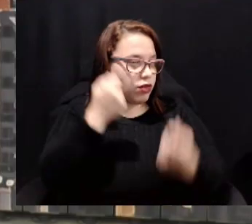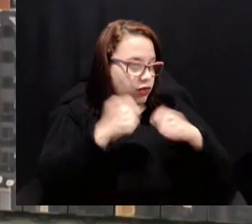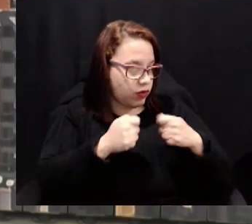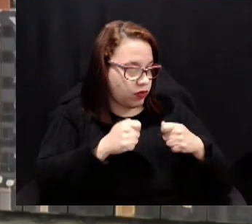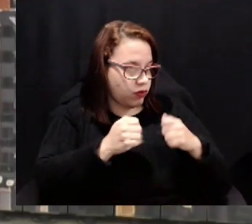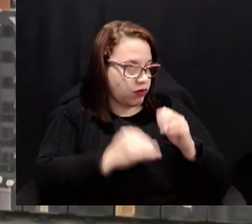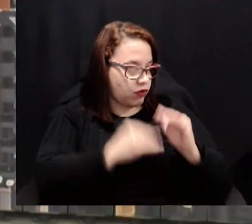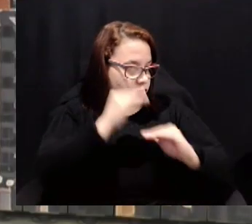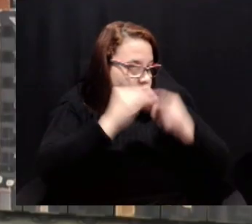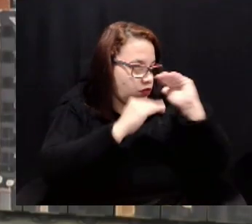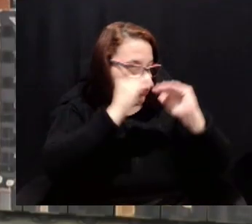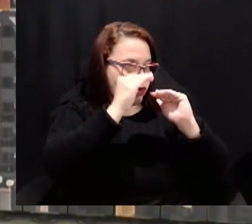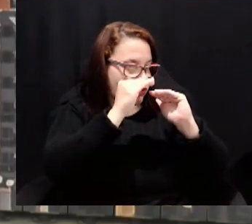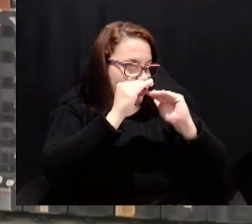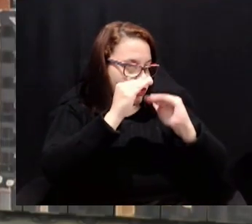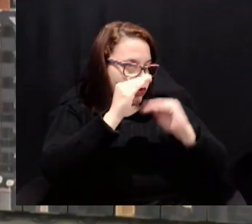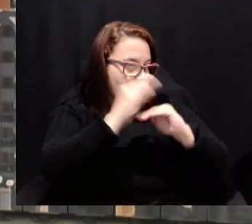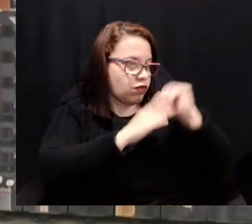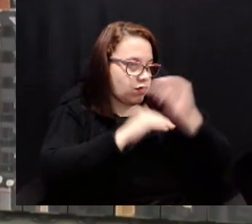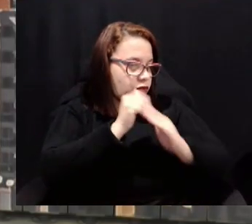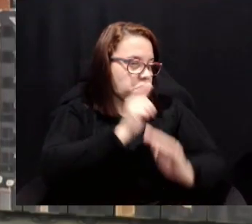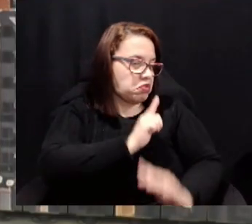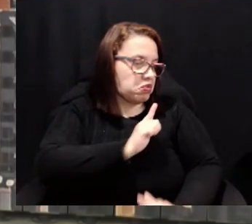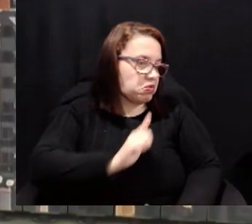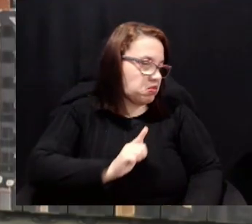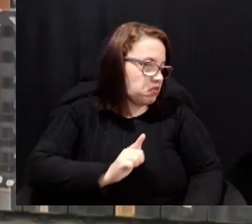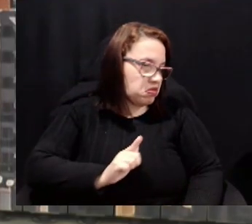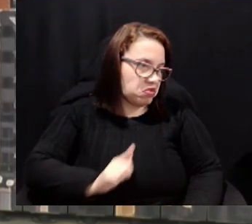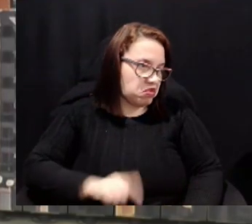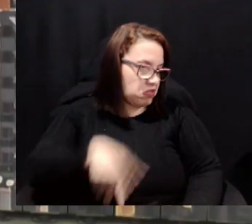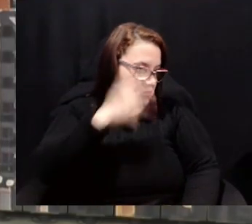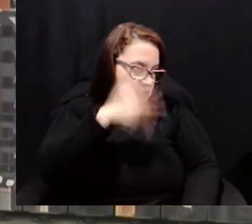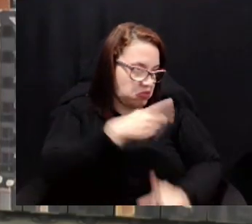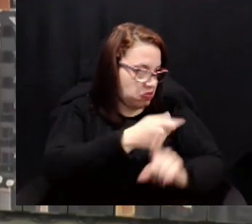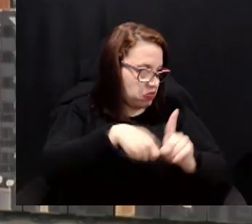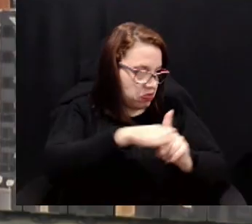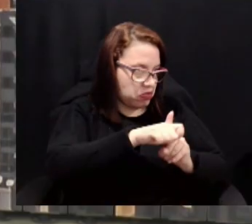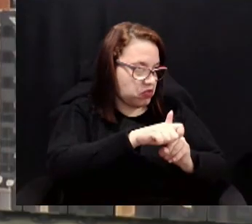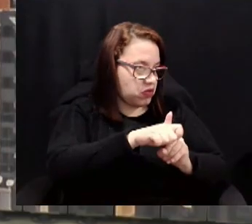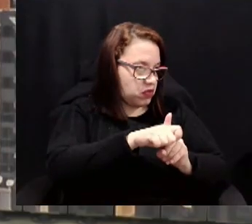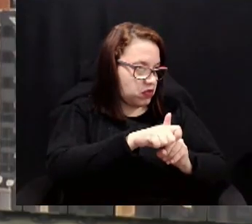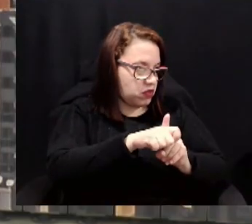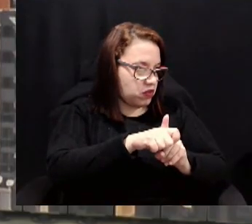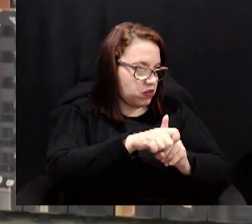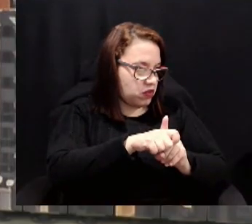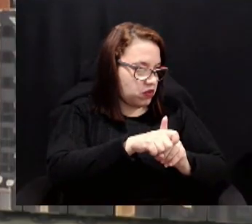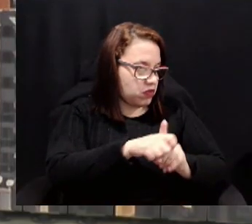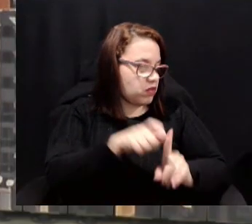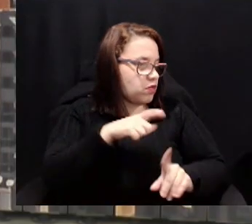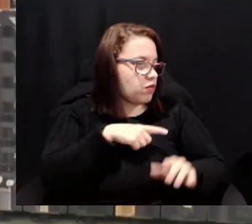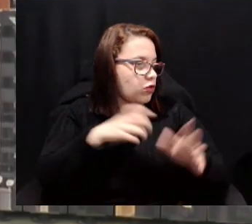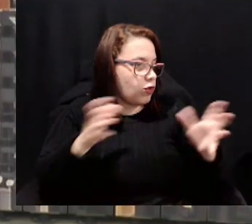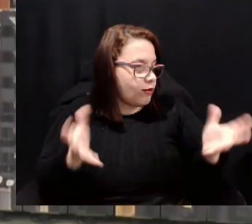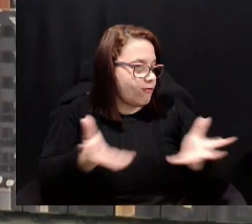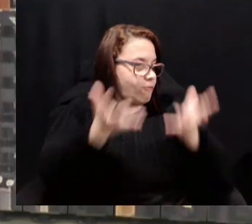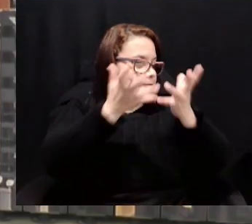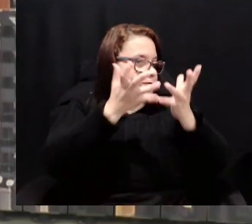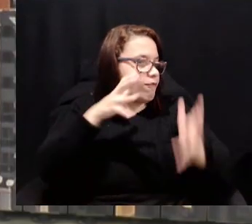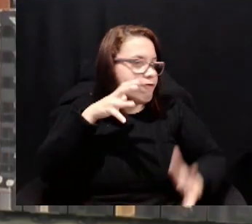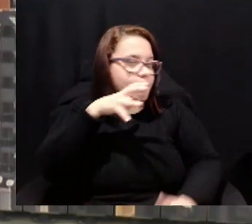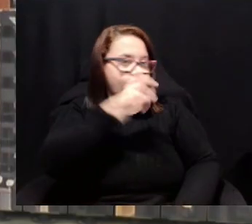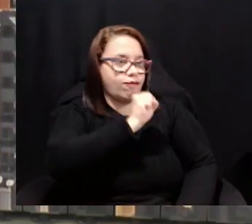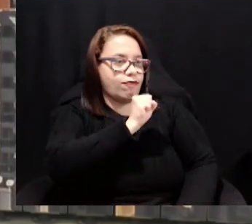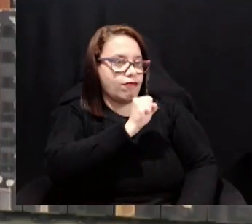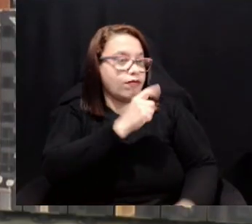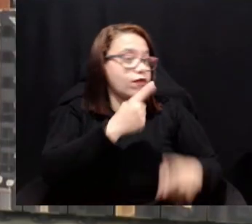que ele ainda precisa crescer muito, tanto na área da governança quanto da própria sociedade, para que exista uma multiplicação